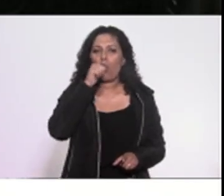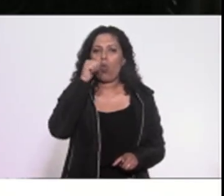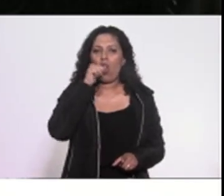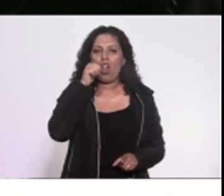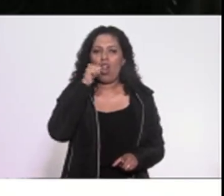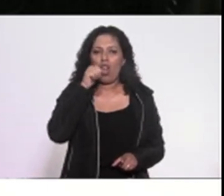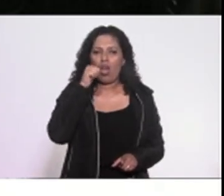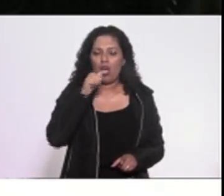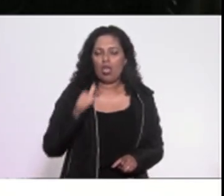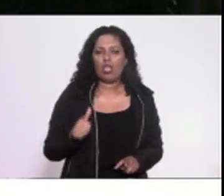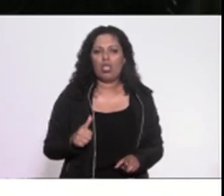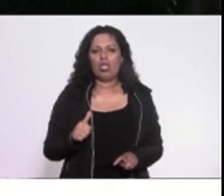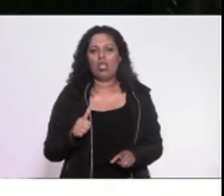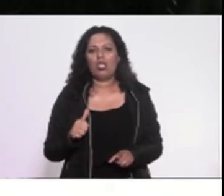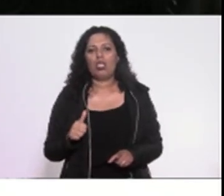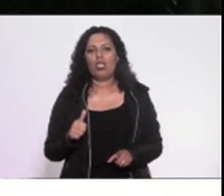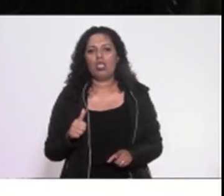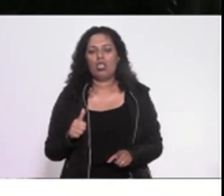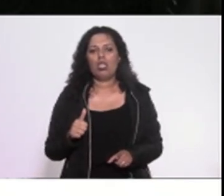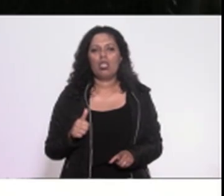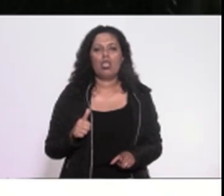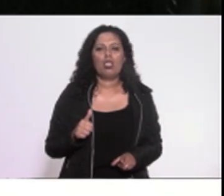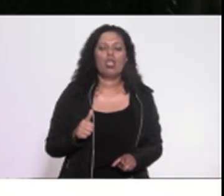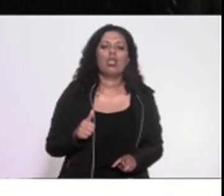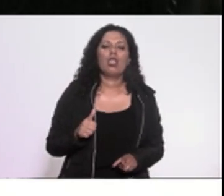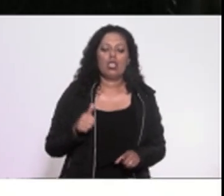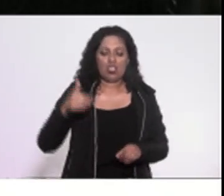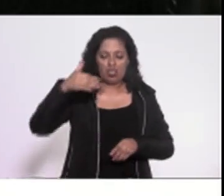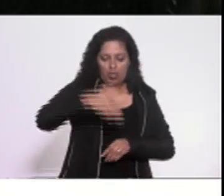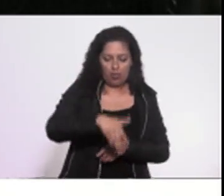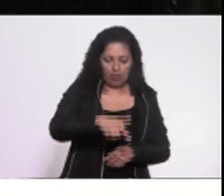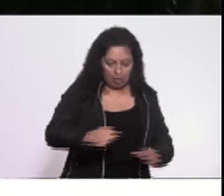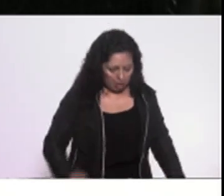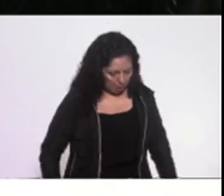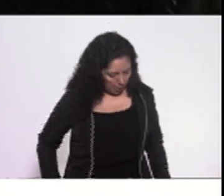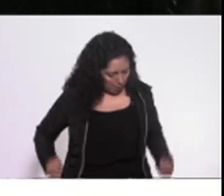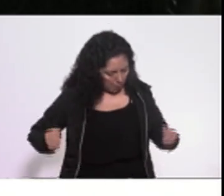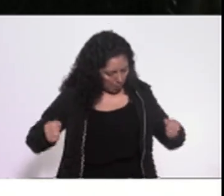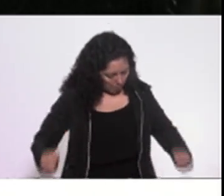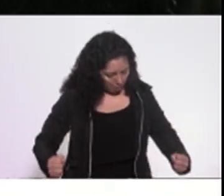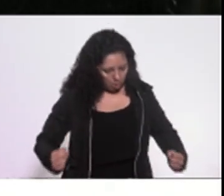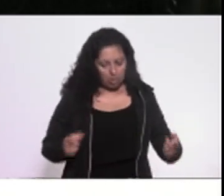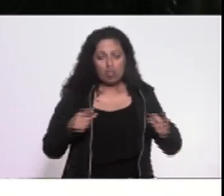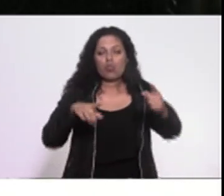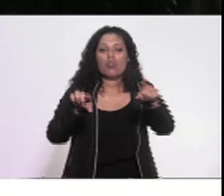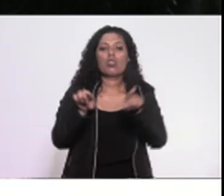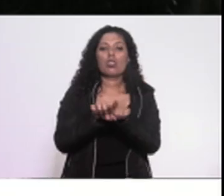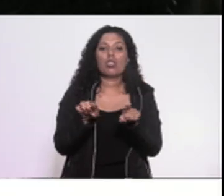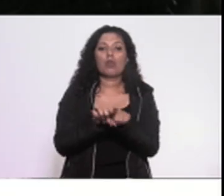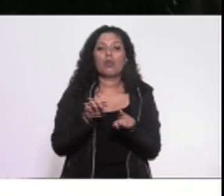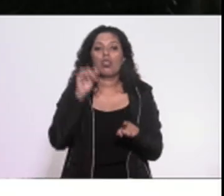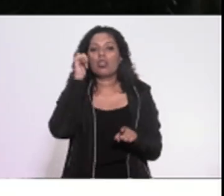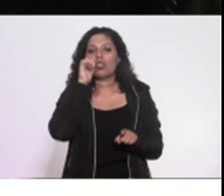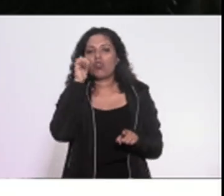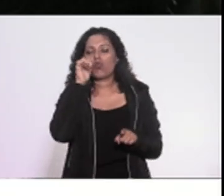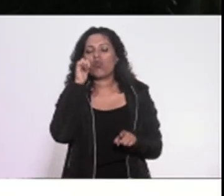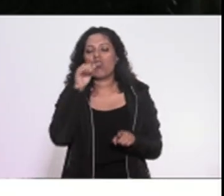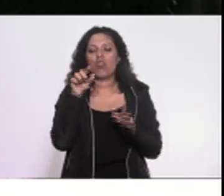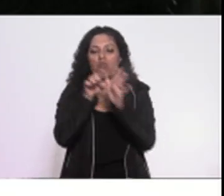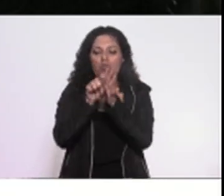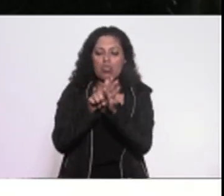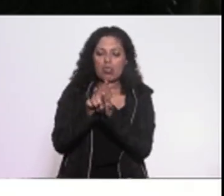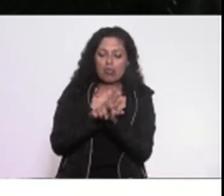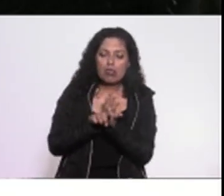foi objeto de um programa de grande repercussão na TV, e o depoimento das pesquisadoras